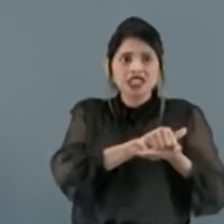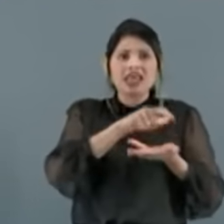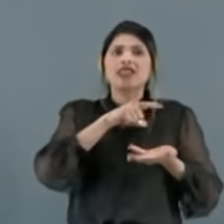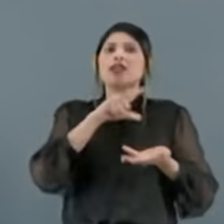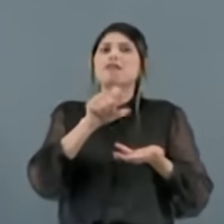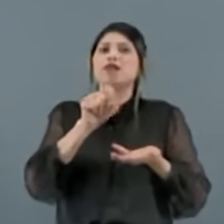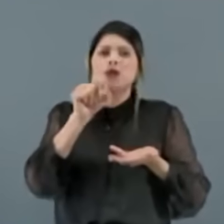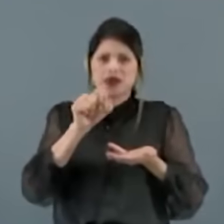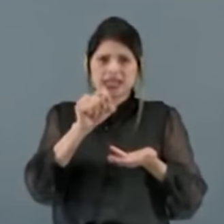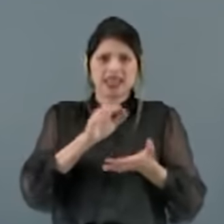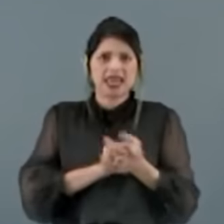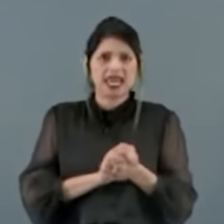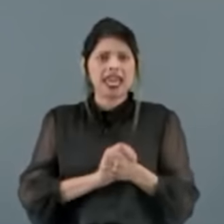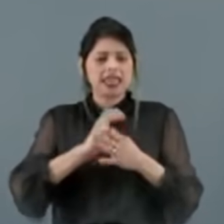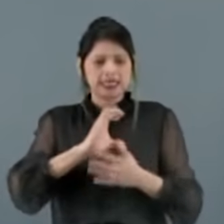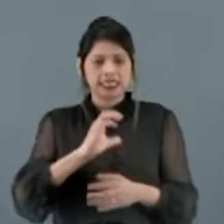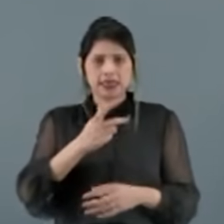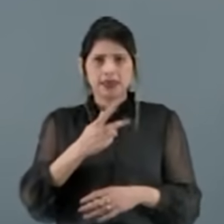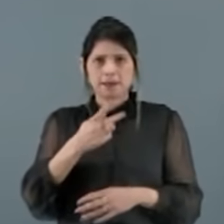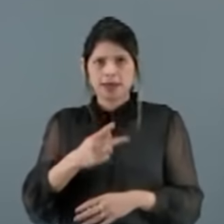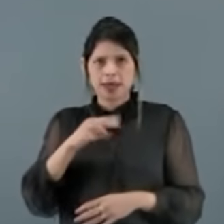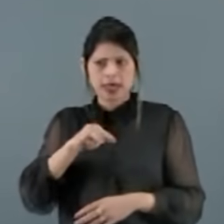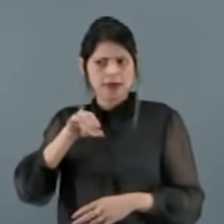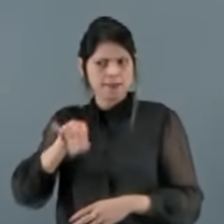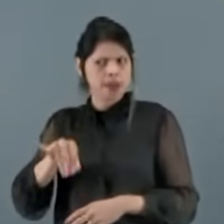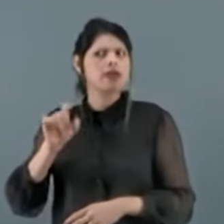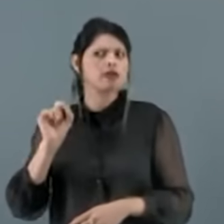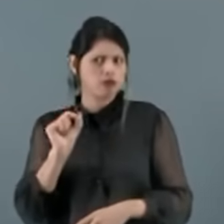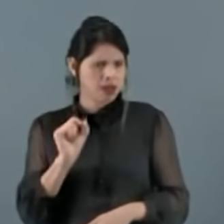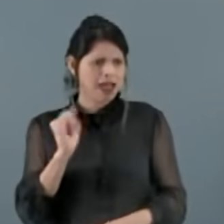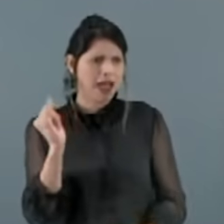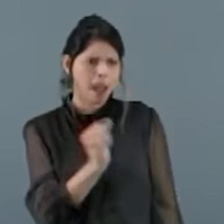pressão suficiente para essa CPMI aqui começar. Olha a importância